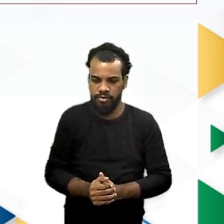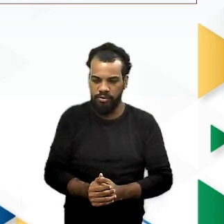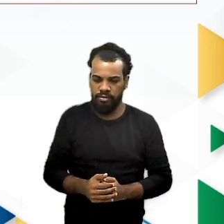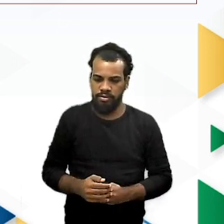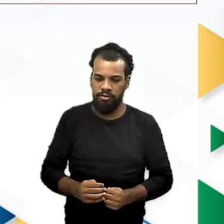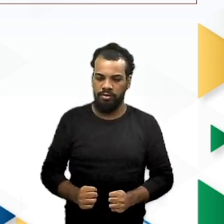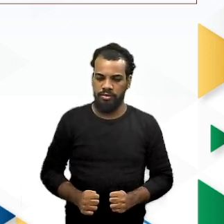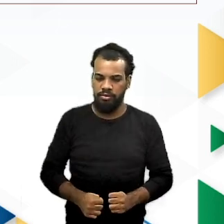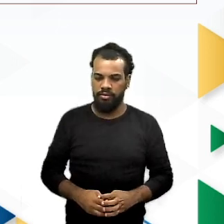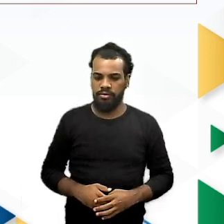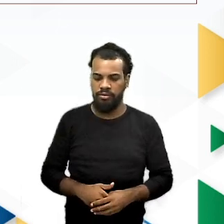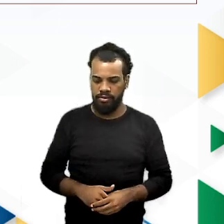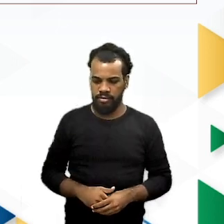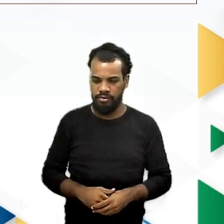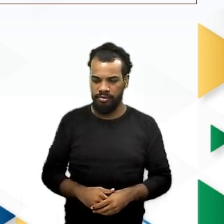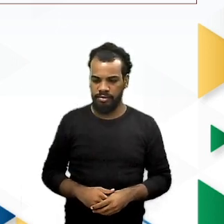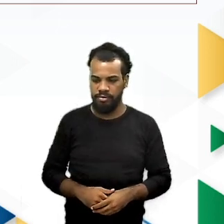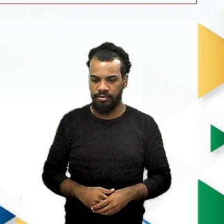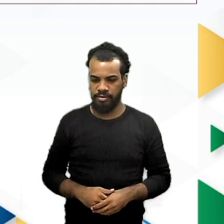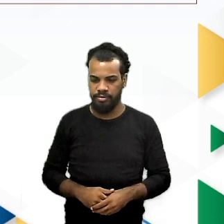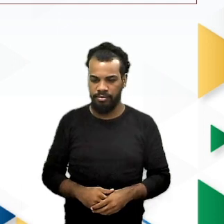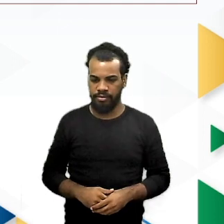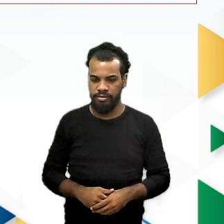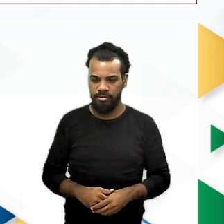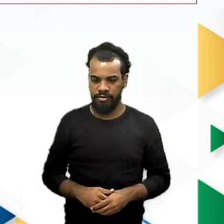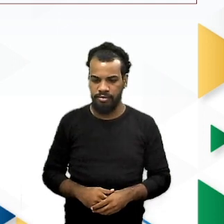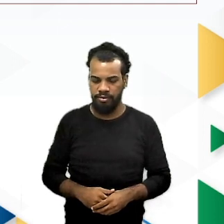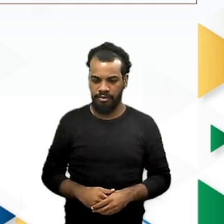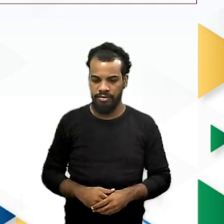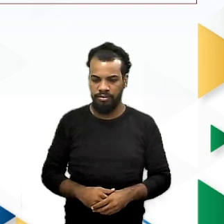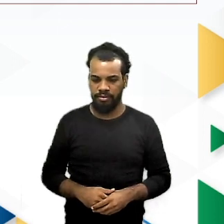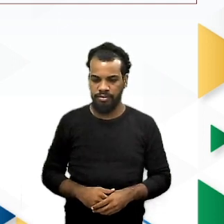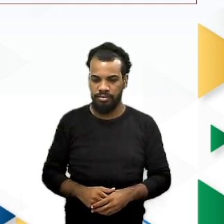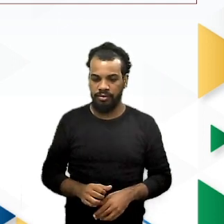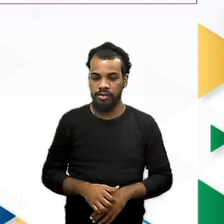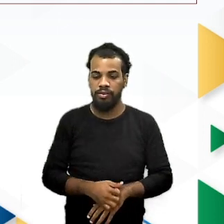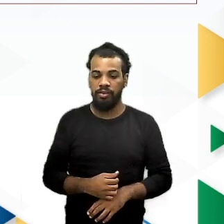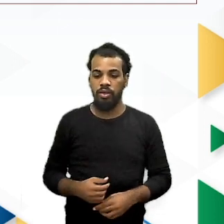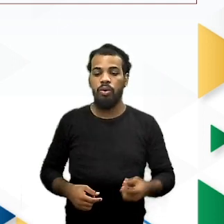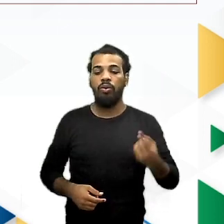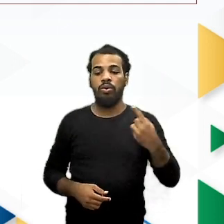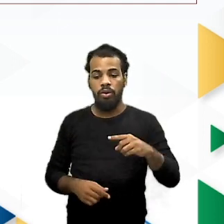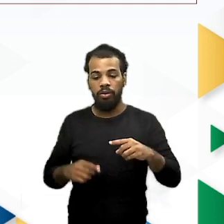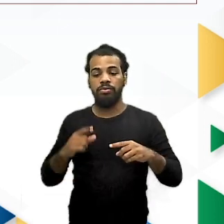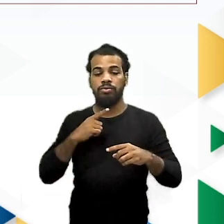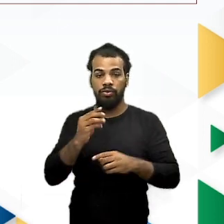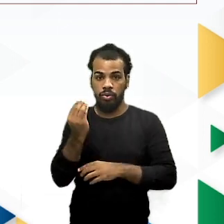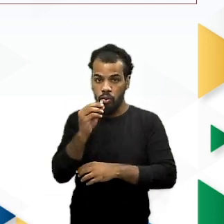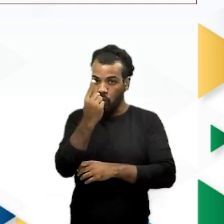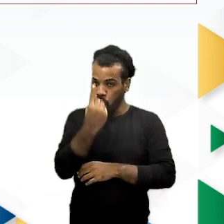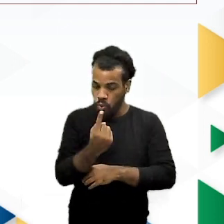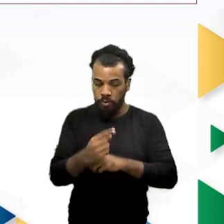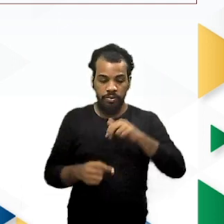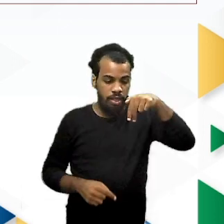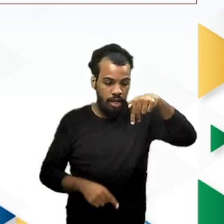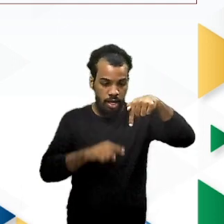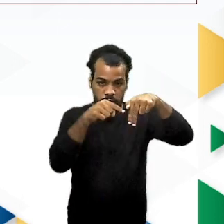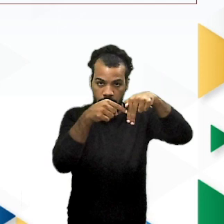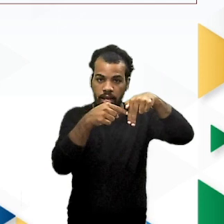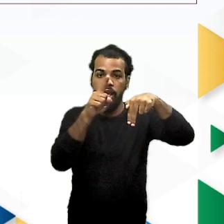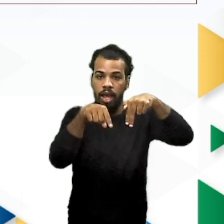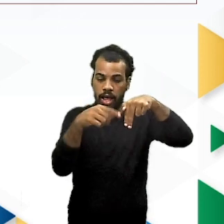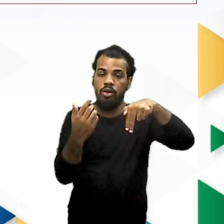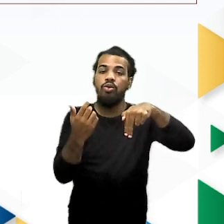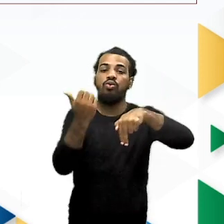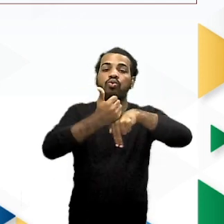os 5 primeiros termos. Vamos colocar do item 1. Então, os 5 primeiros termos é quando n vale 1, quando n vale